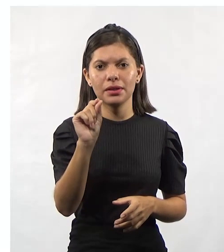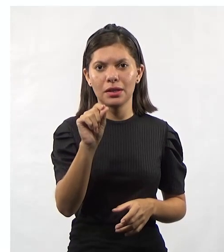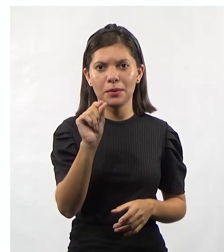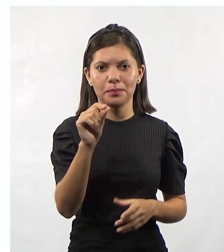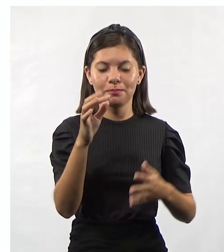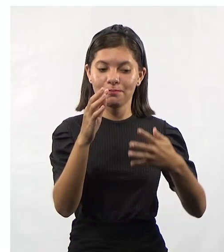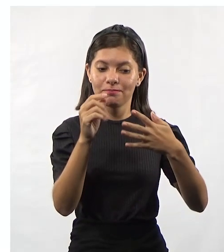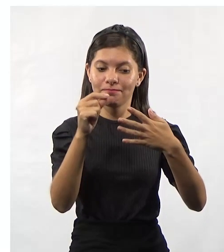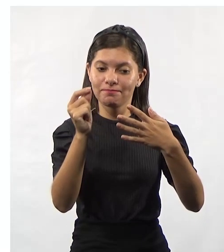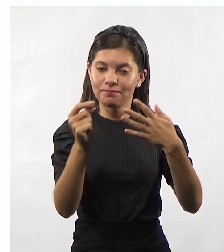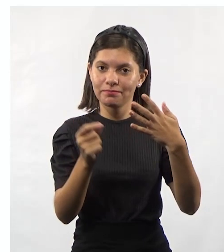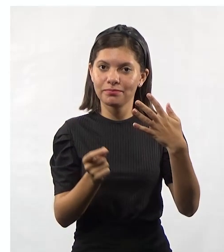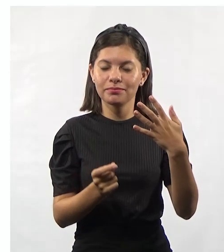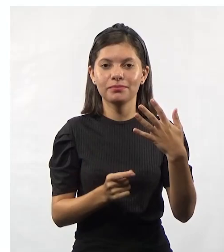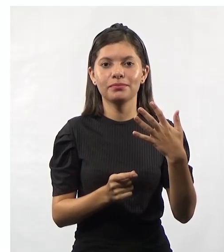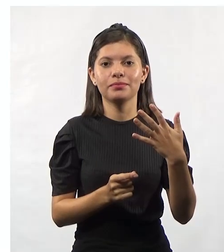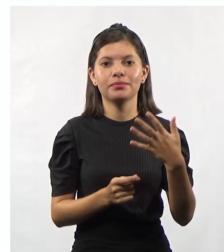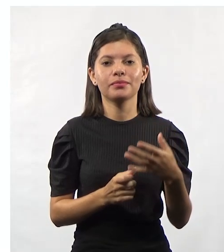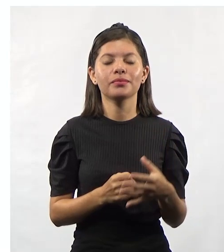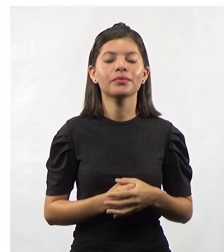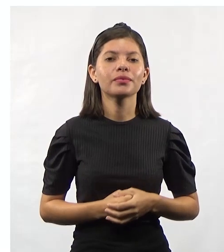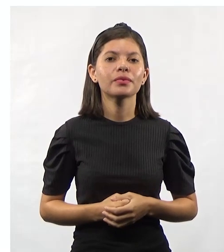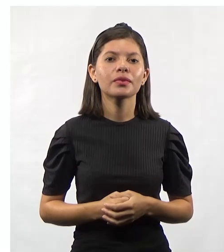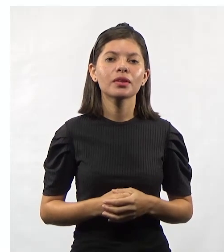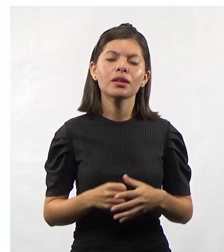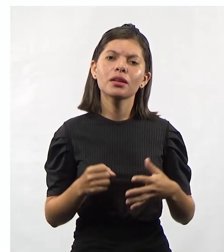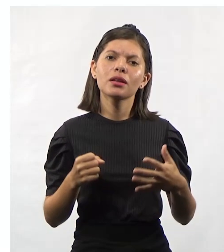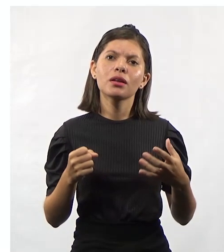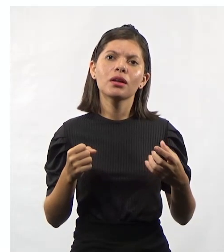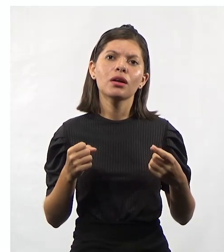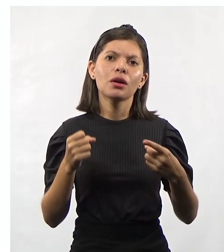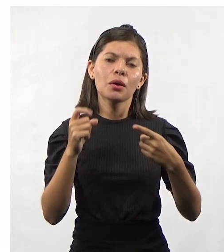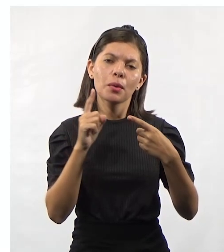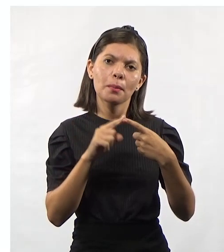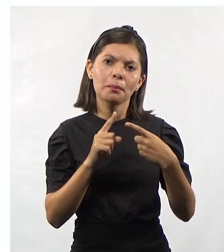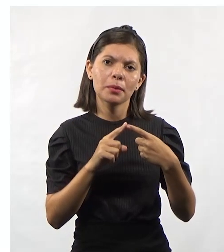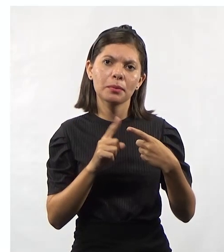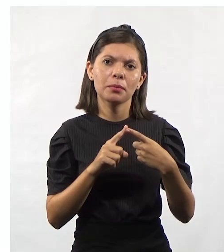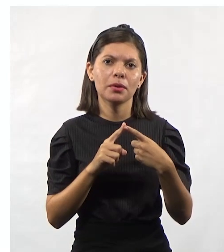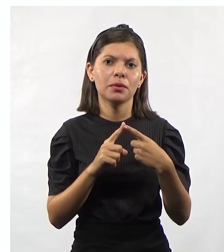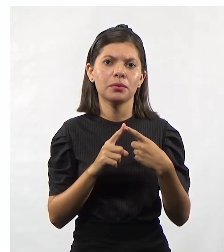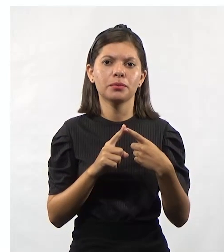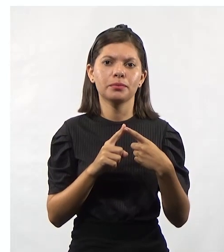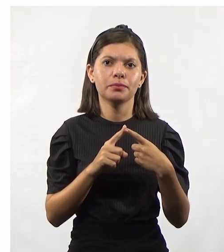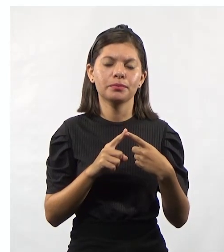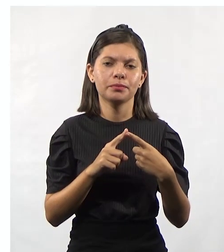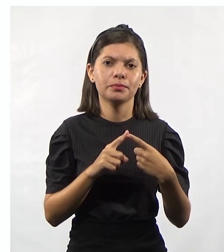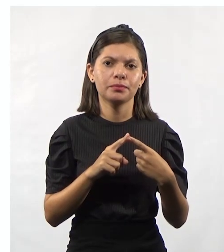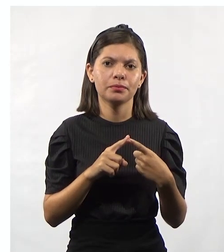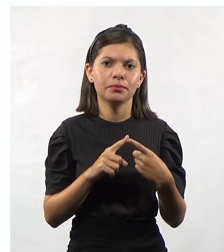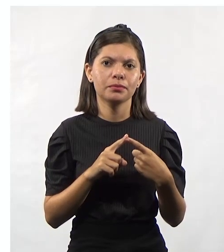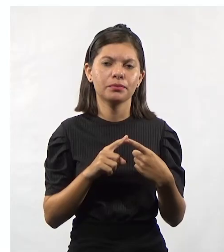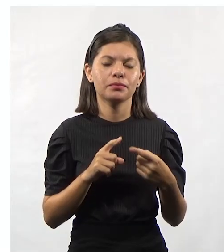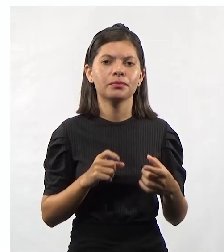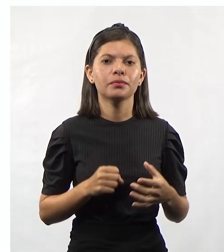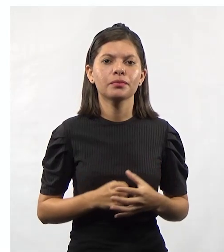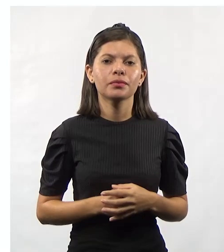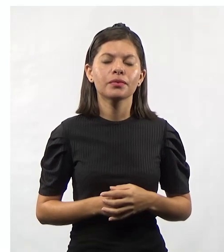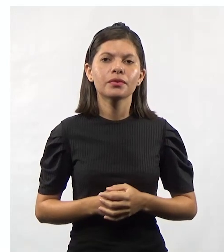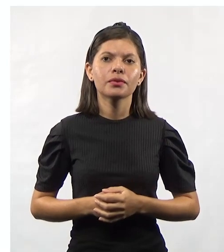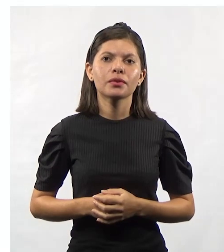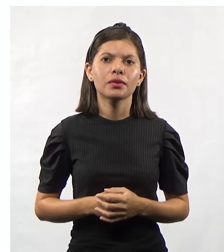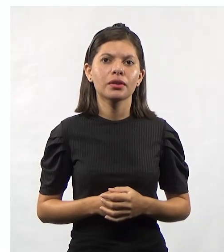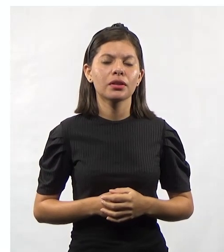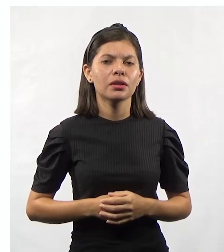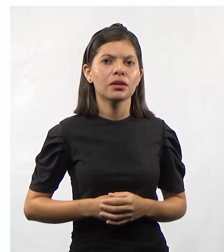para alguns aspectos, né? O primeiro aspecto é esse que a gente vem pontuando aqui sempre,